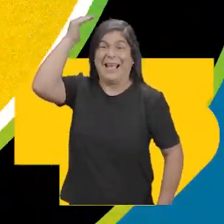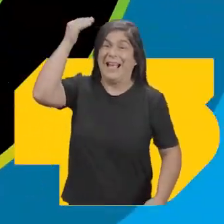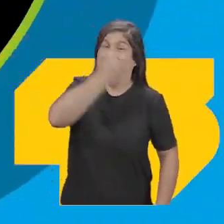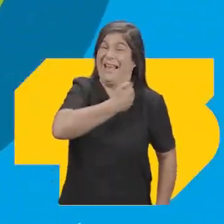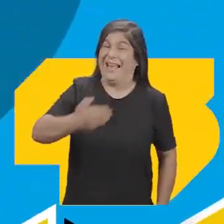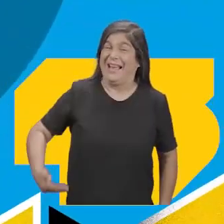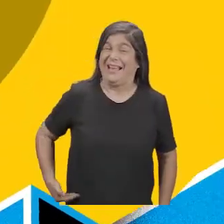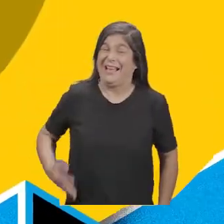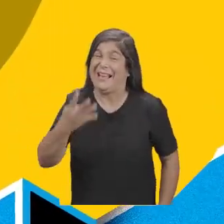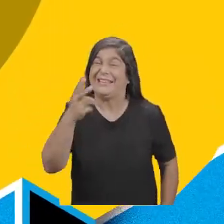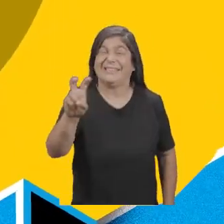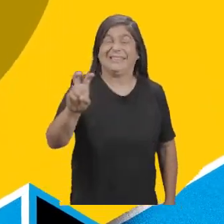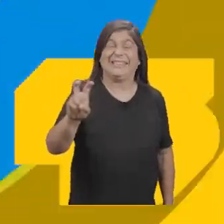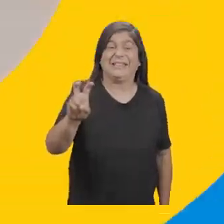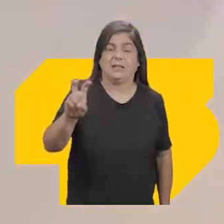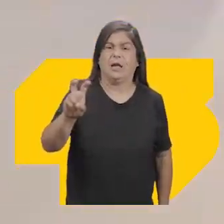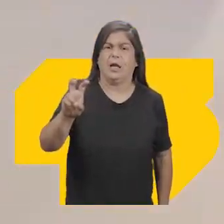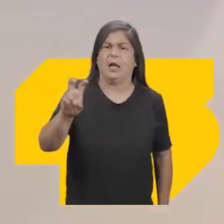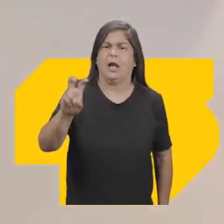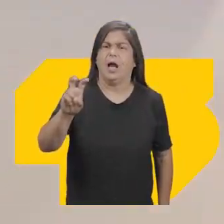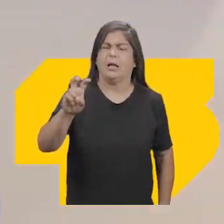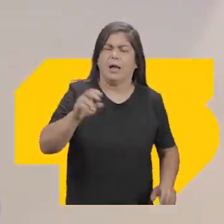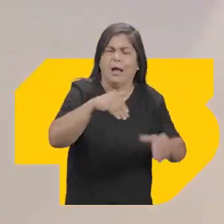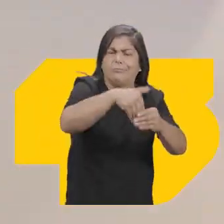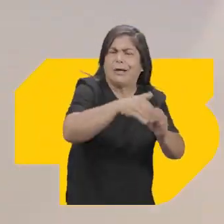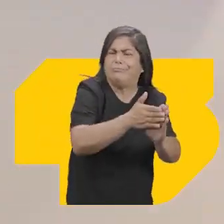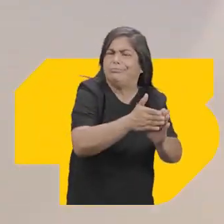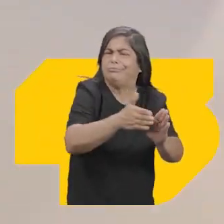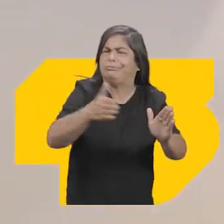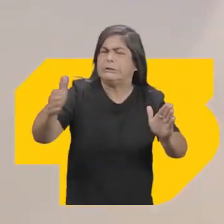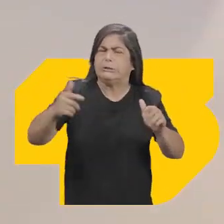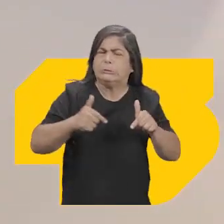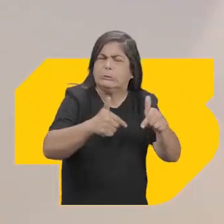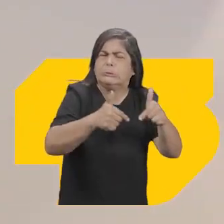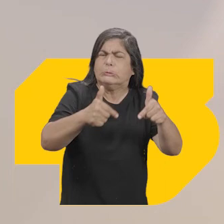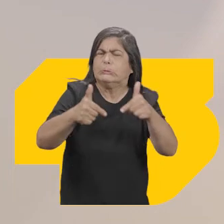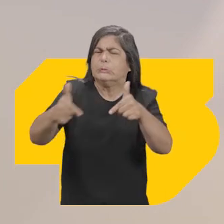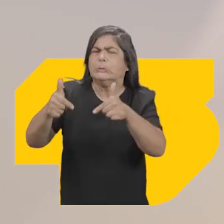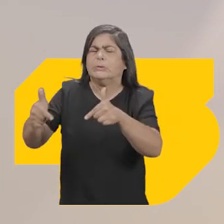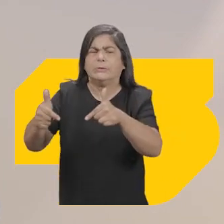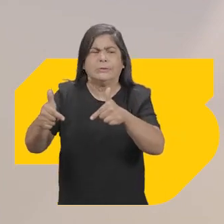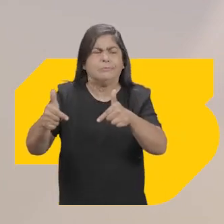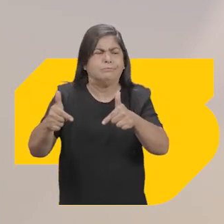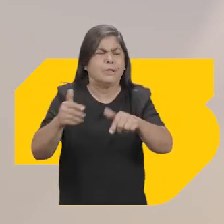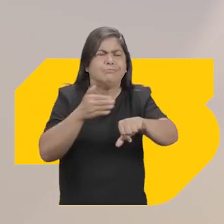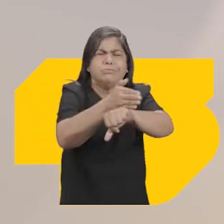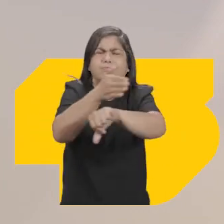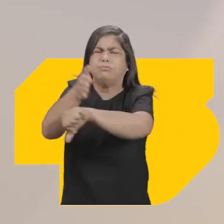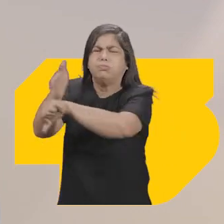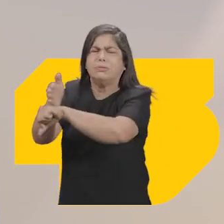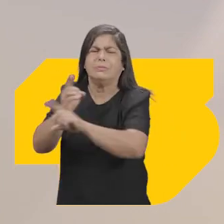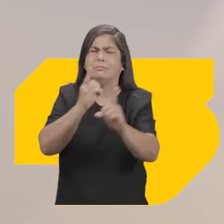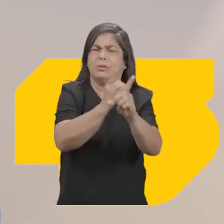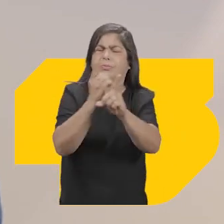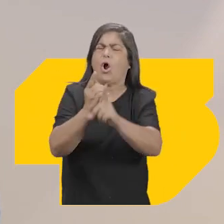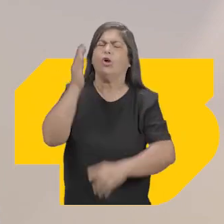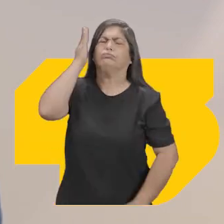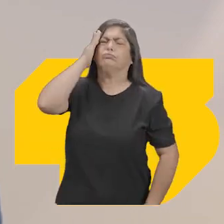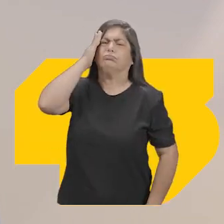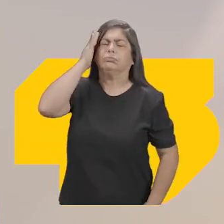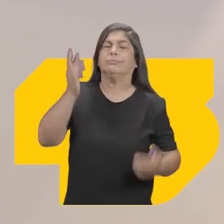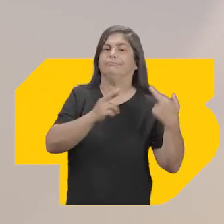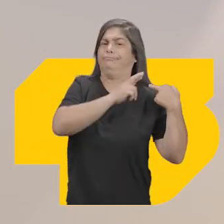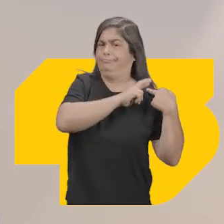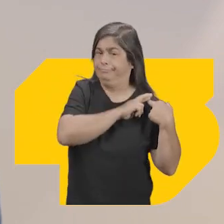Pedro, governador, 45. Tenho me dedicado muito nessa caminhada. Pelos encontros que tive até aqui, sei da responsabilidade